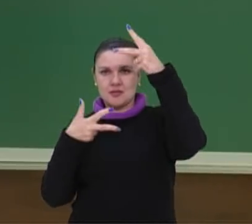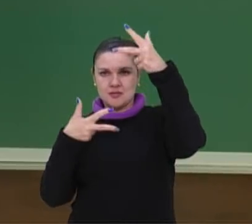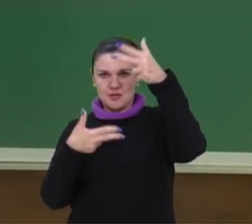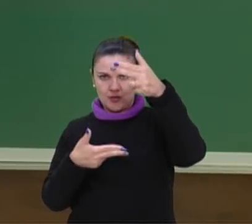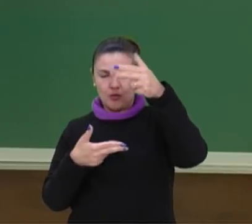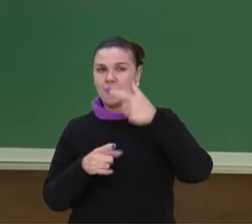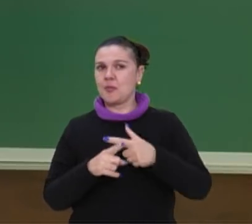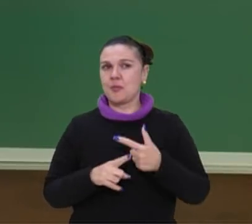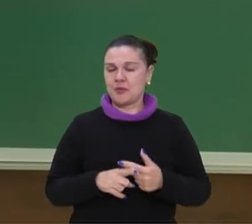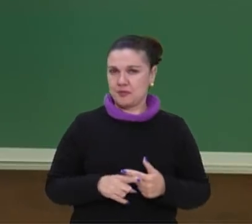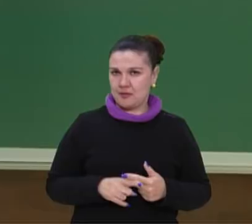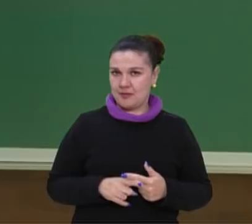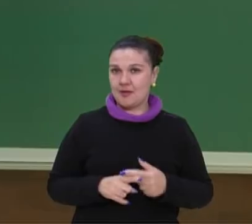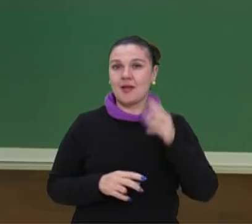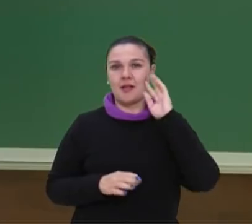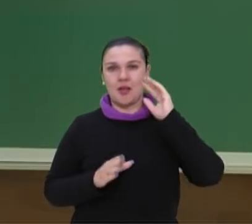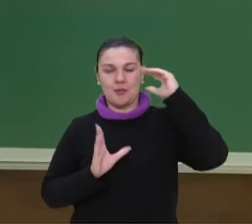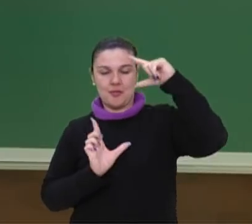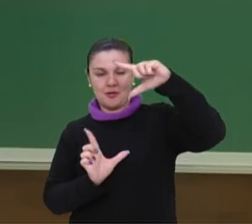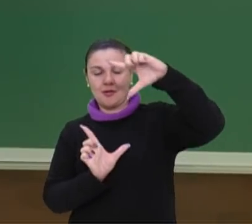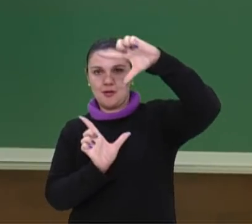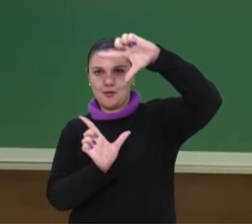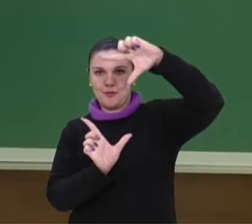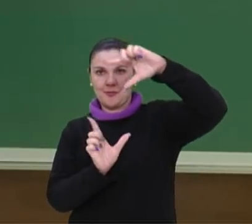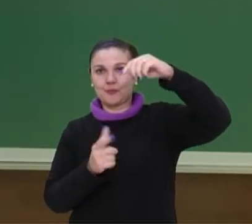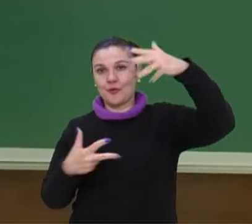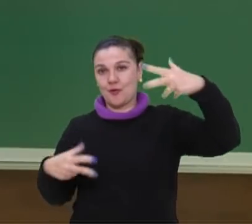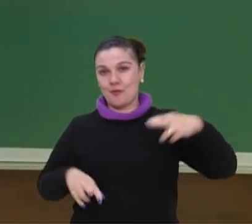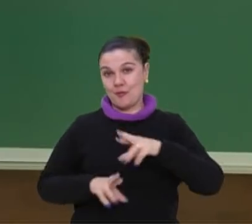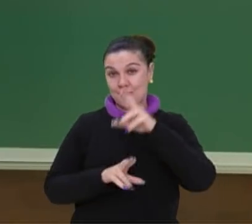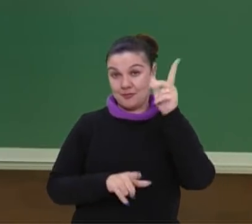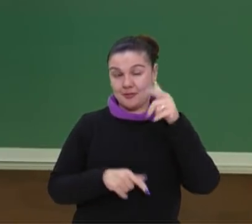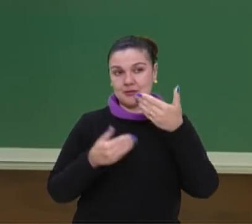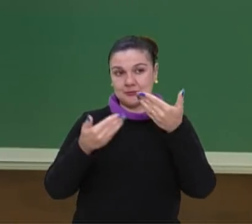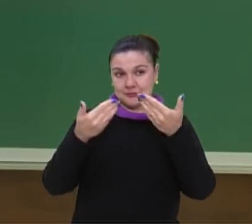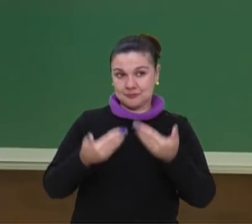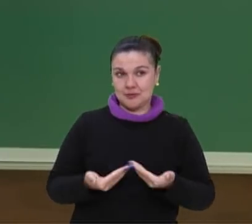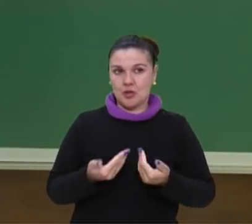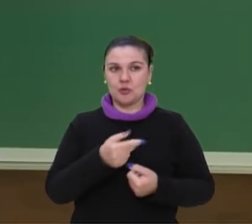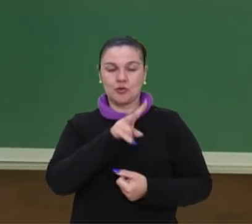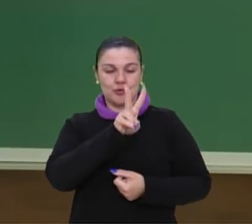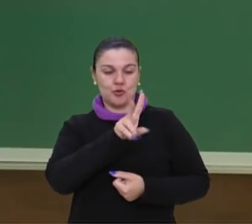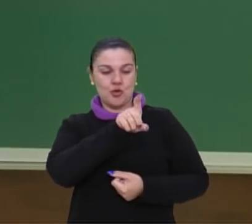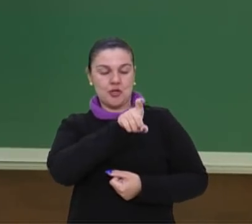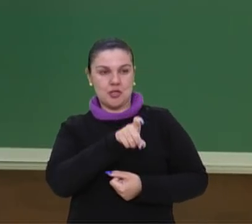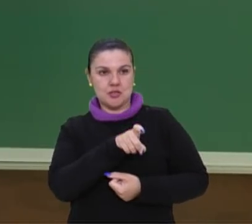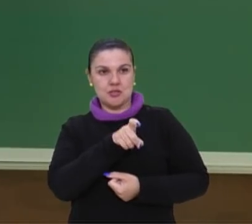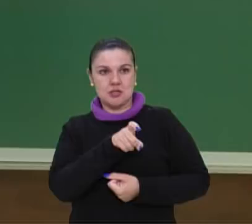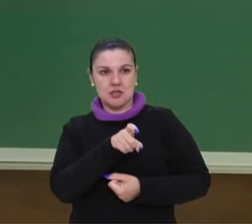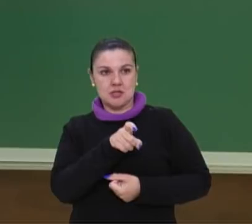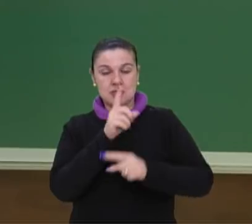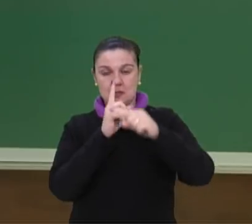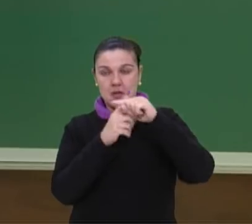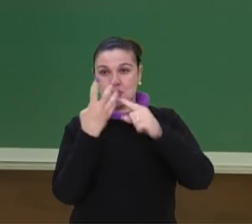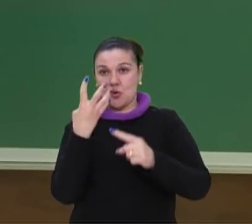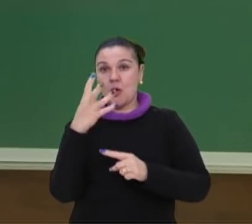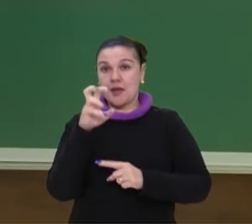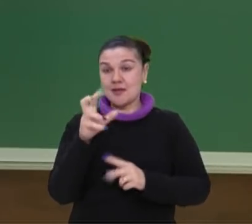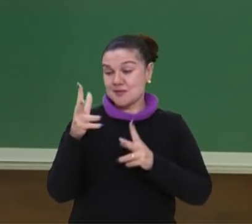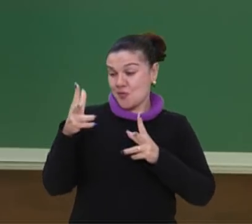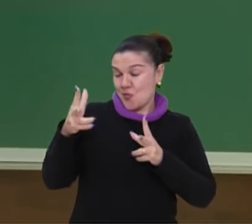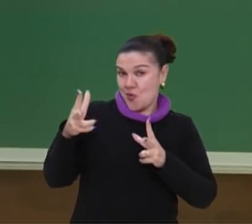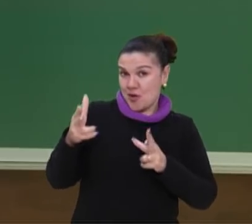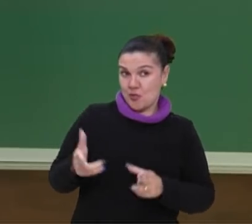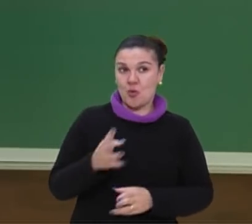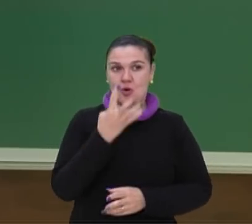É, porque são ângulos opostos em um paralelogramo. Então, 2x mais 45 graus é